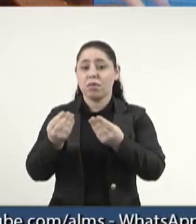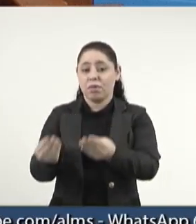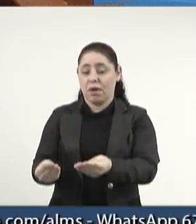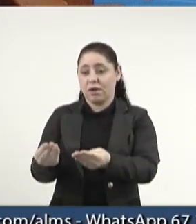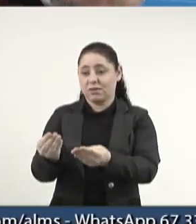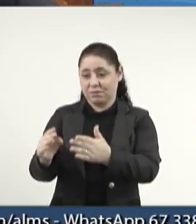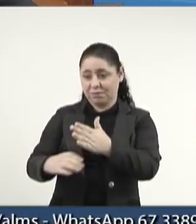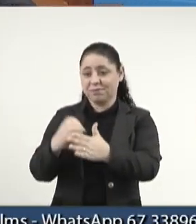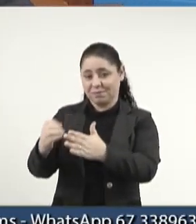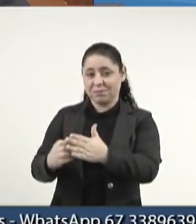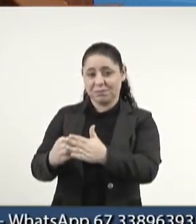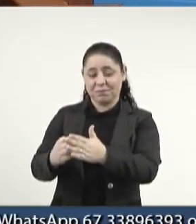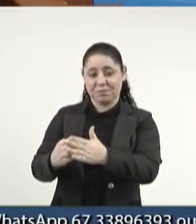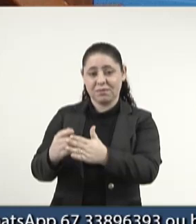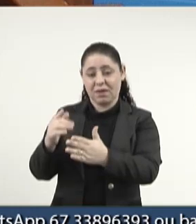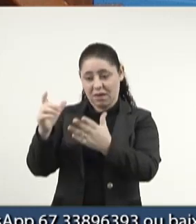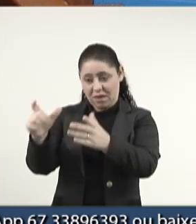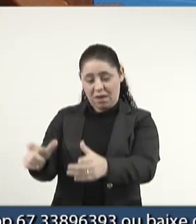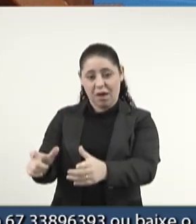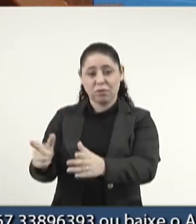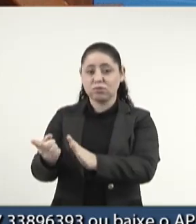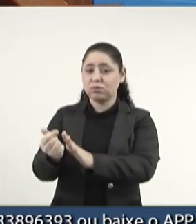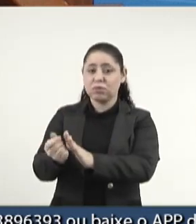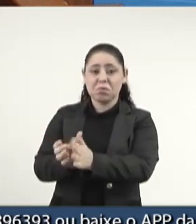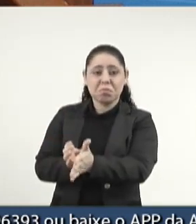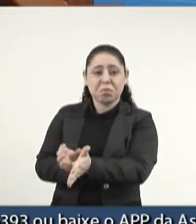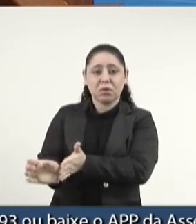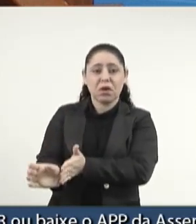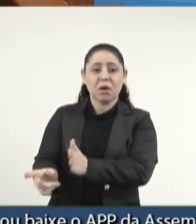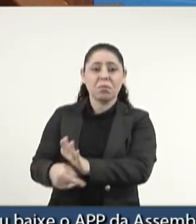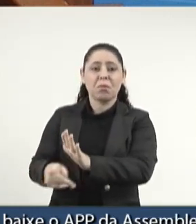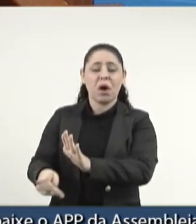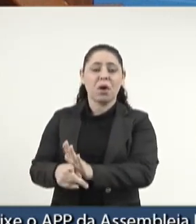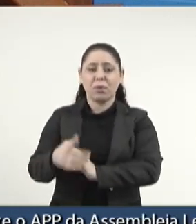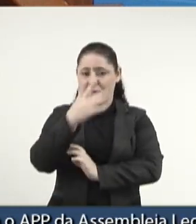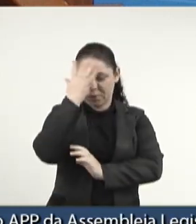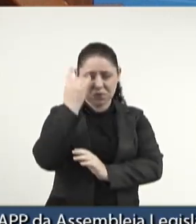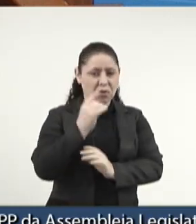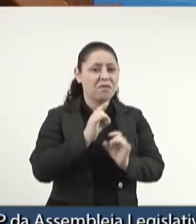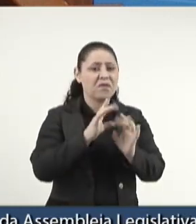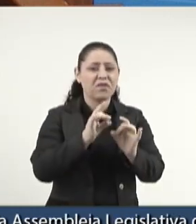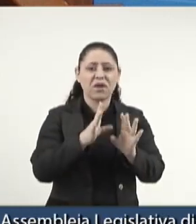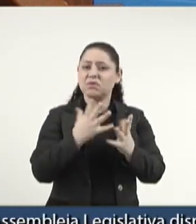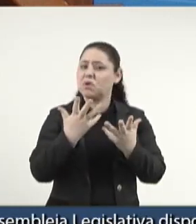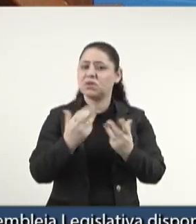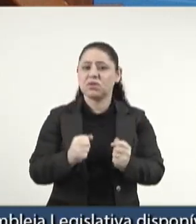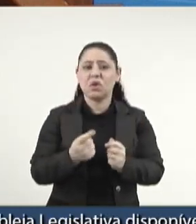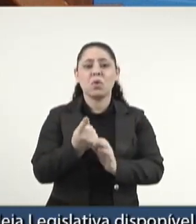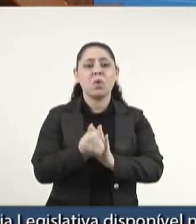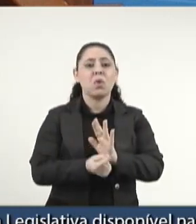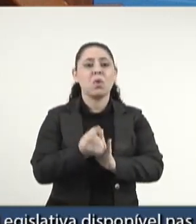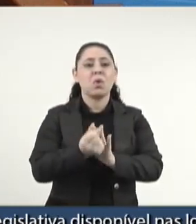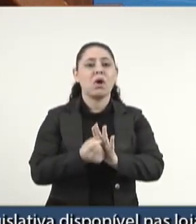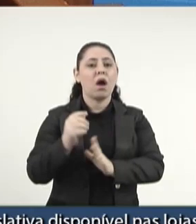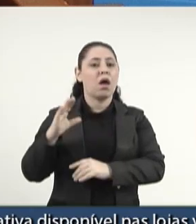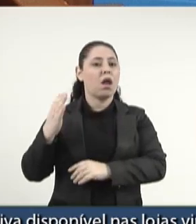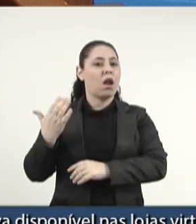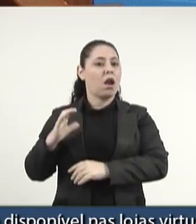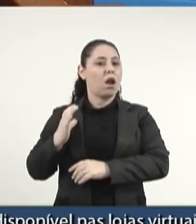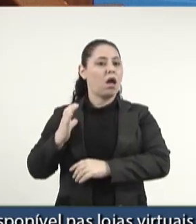essa empresa indiretamente o dinheiro que vai parar na mão de um corretor que não está aceitando um valor